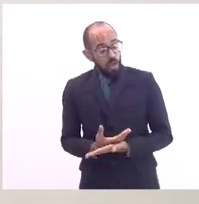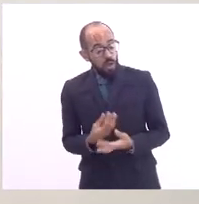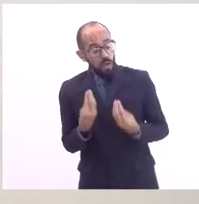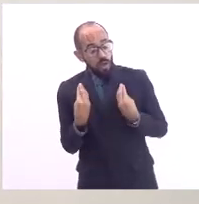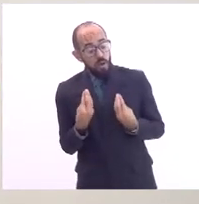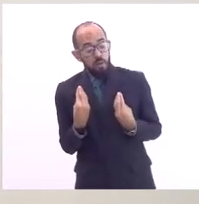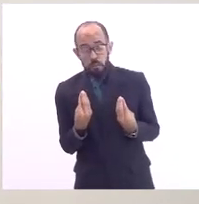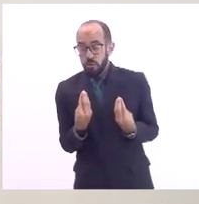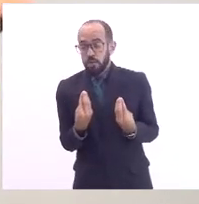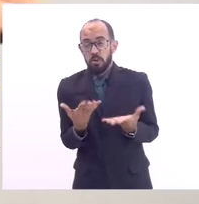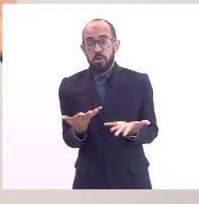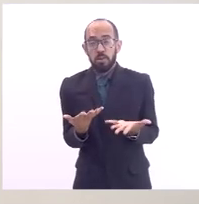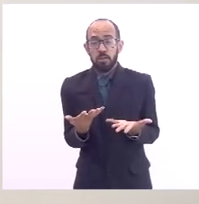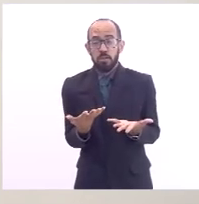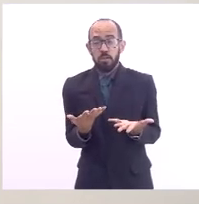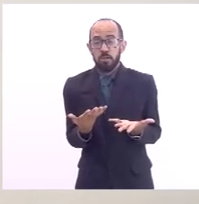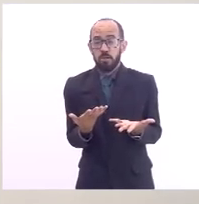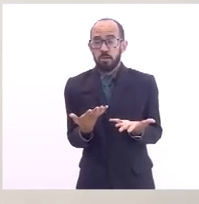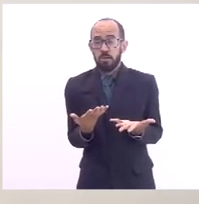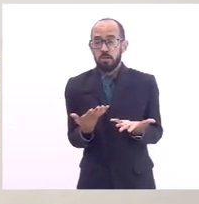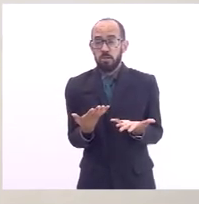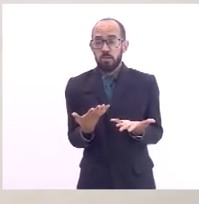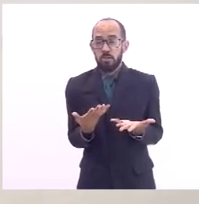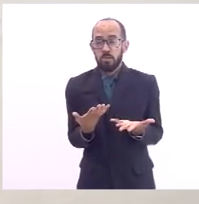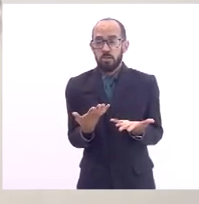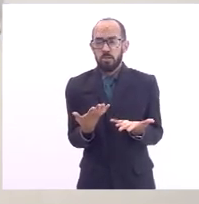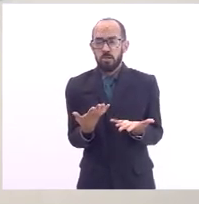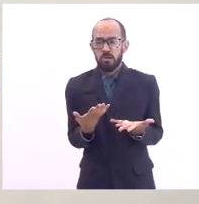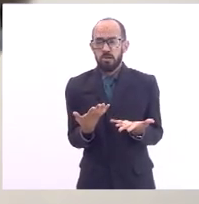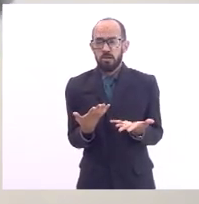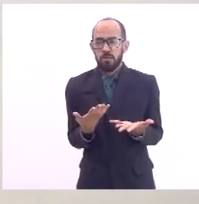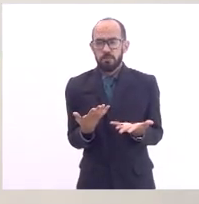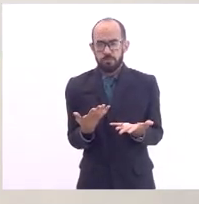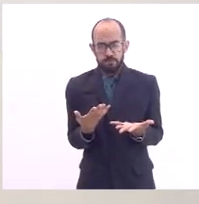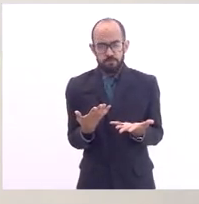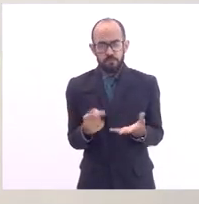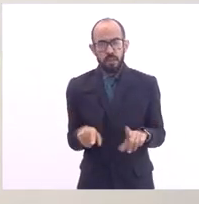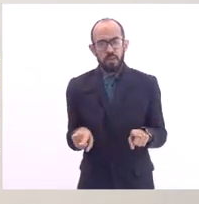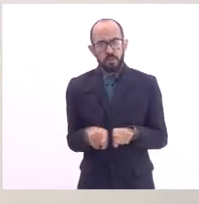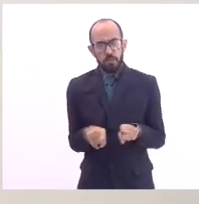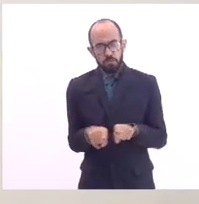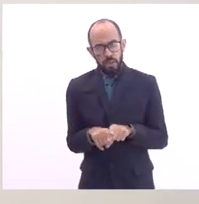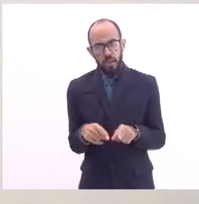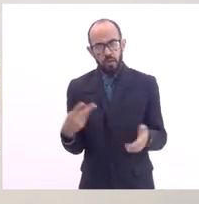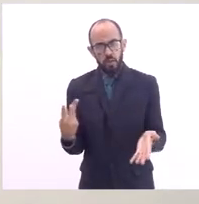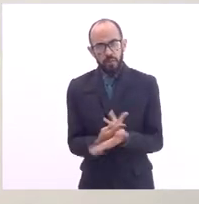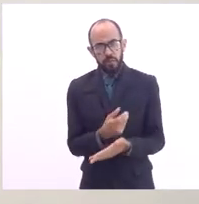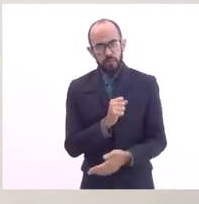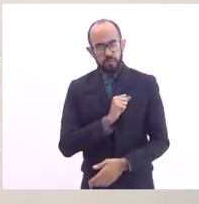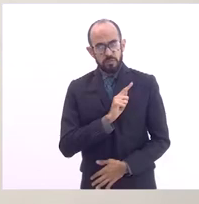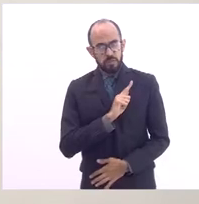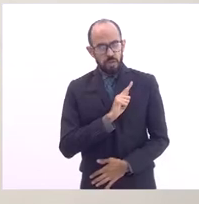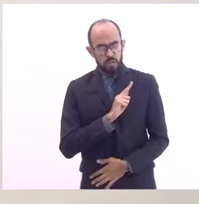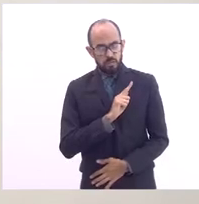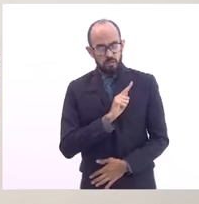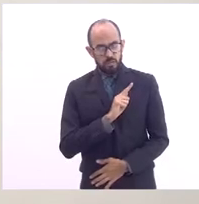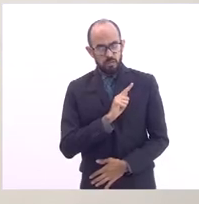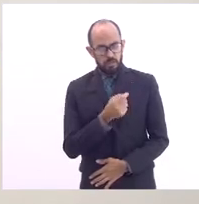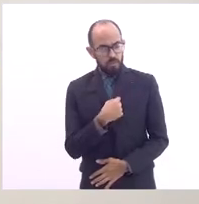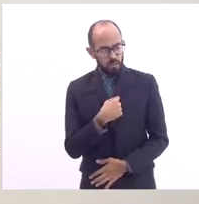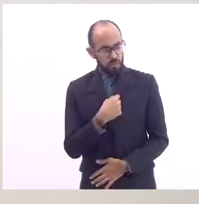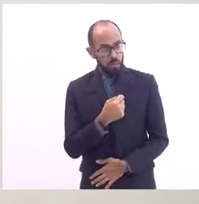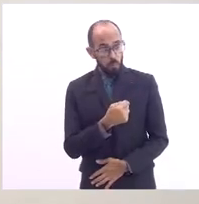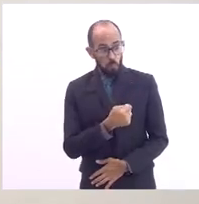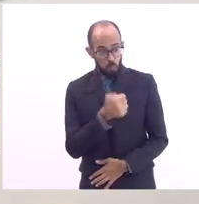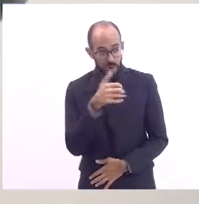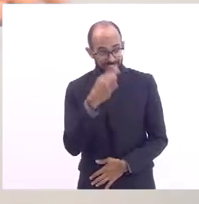um choque muito grande, entendeu? Ver isso que está acontecendo. E aí, outra questão também que acontece em São Gonçalo, que eu tenho quase certeza que